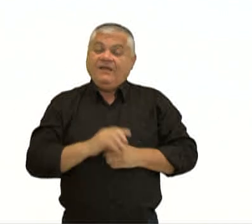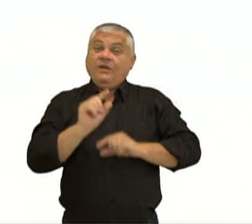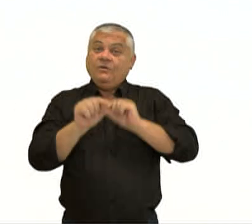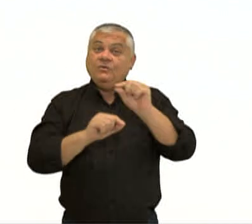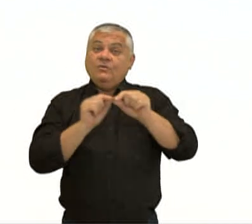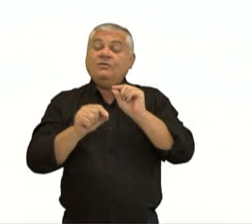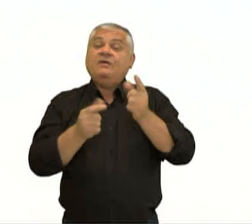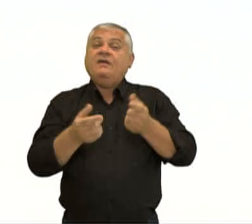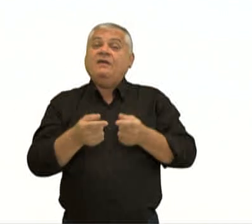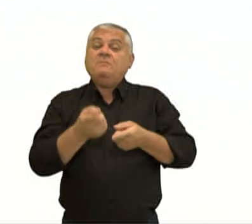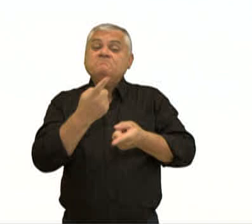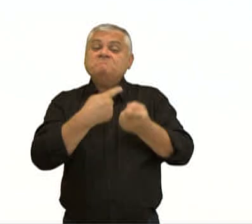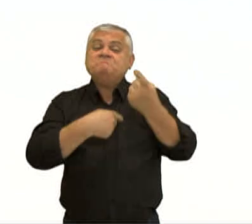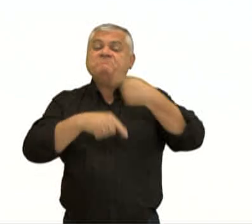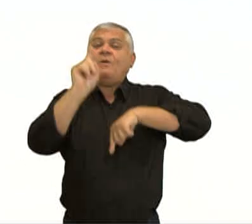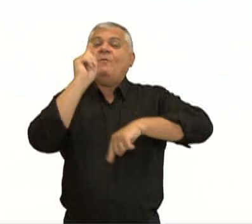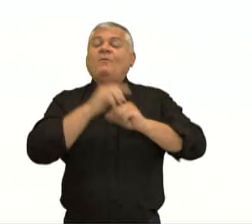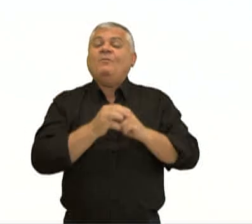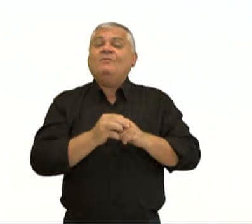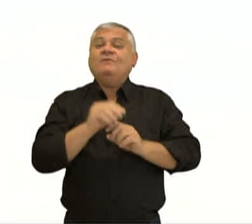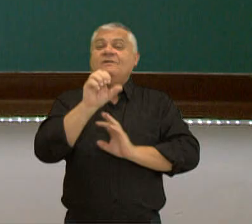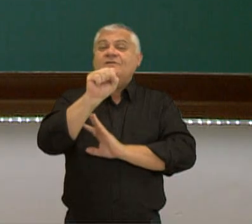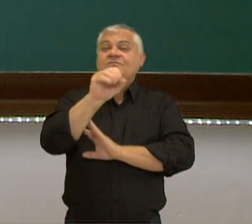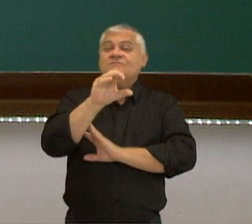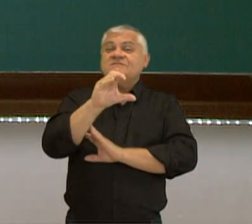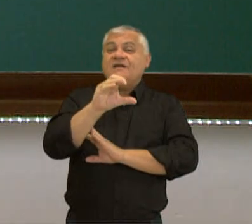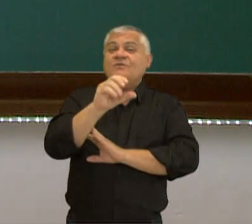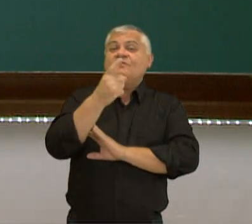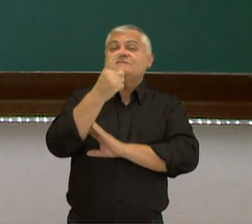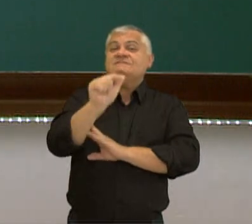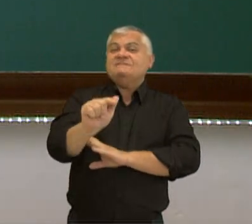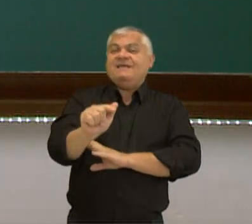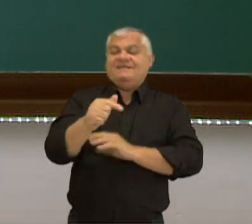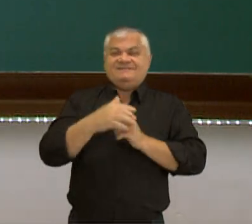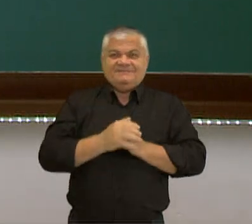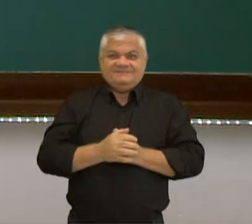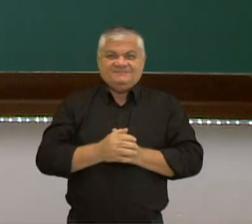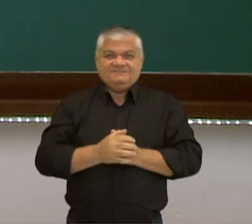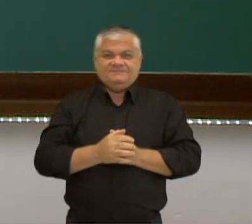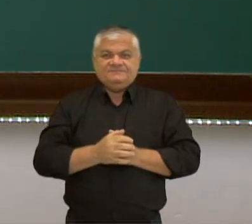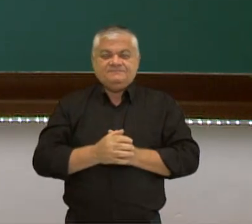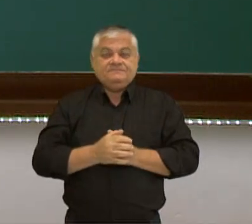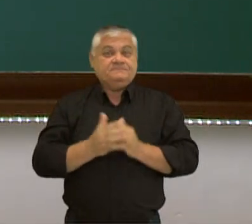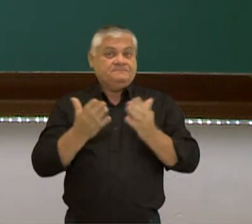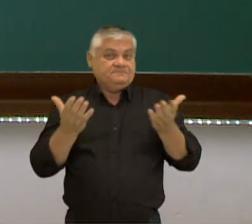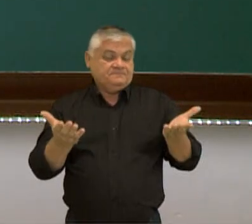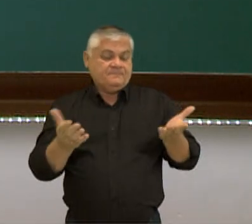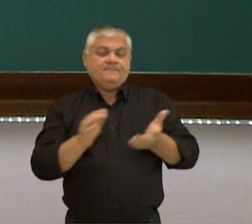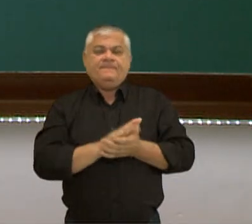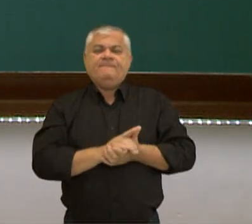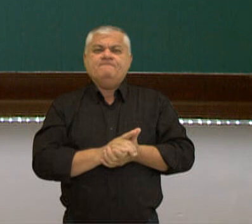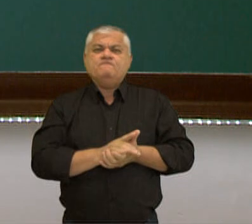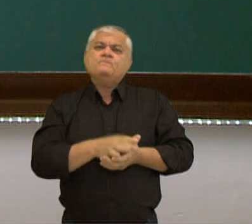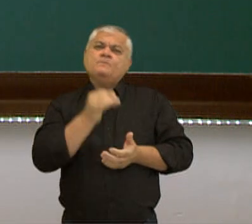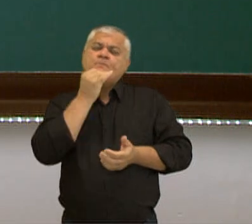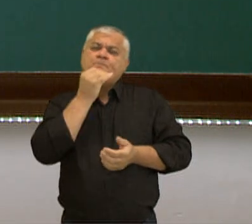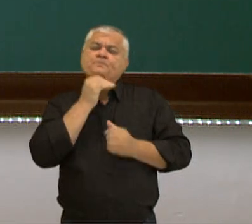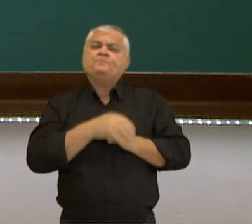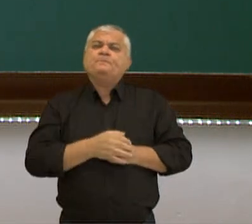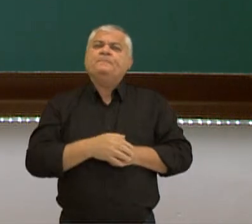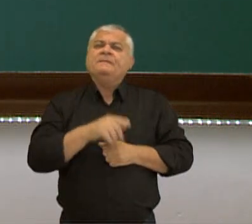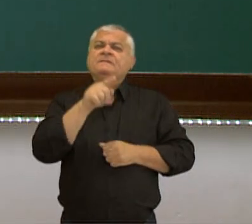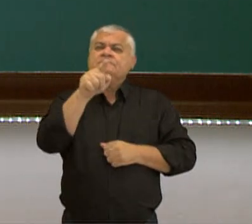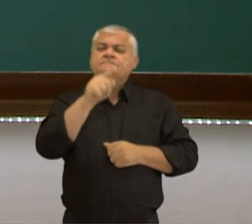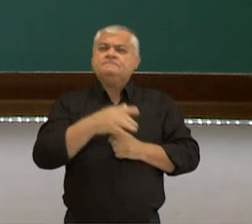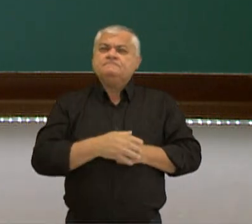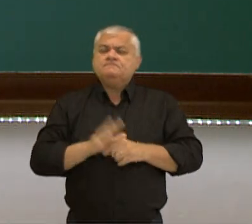revolução científica do século XVII. Em outras palavras, meus alunos, quando você consegue